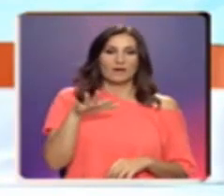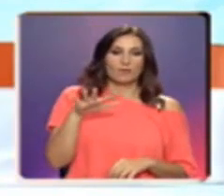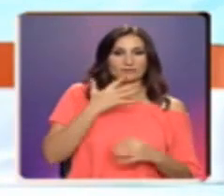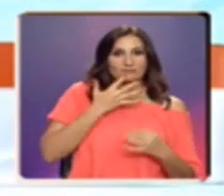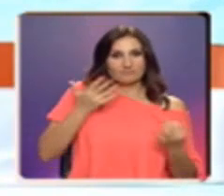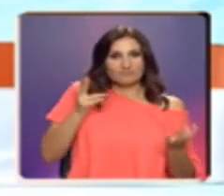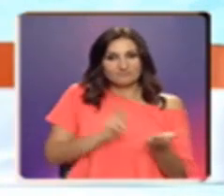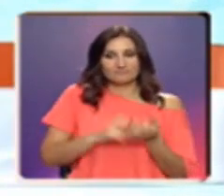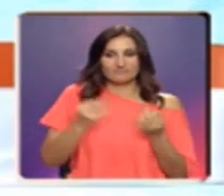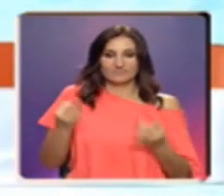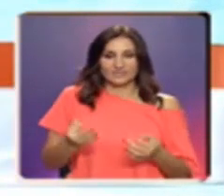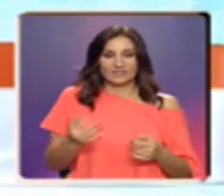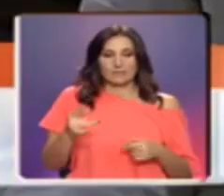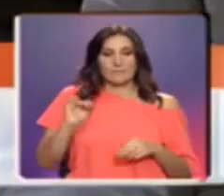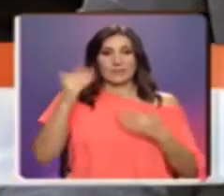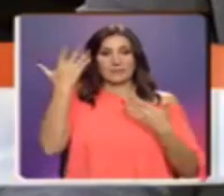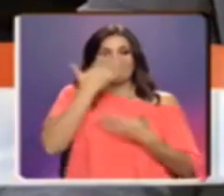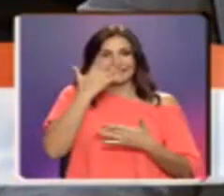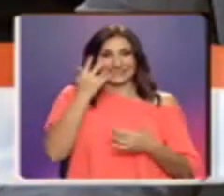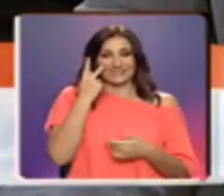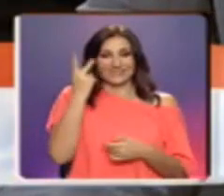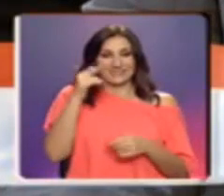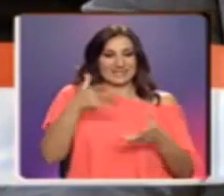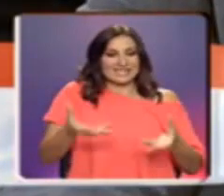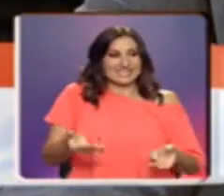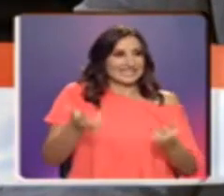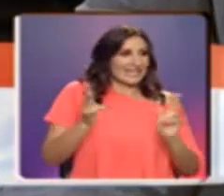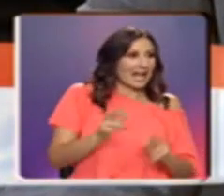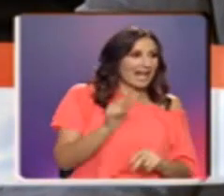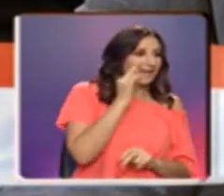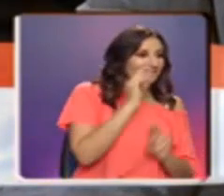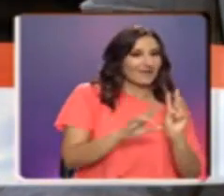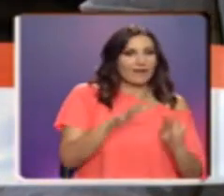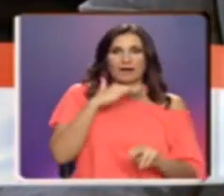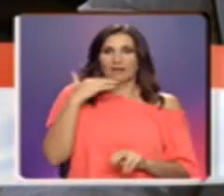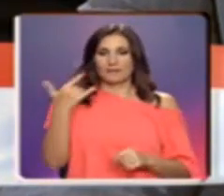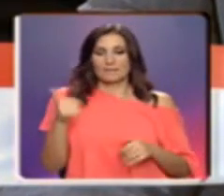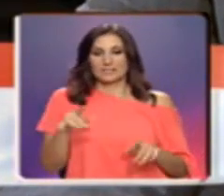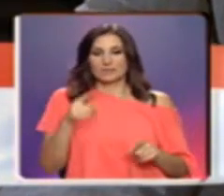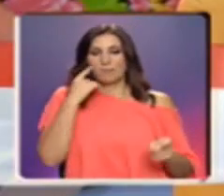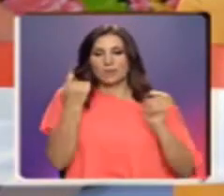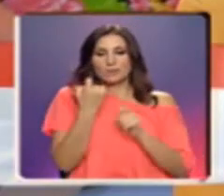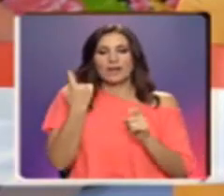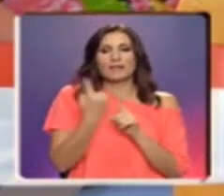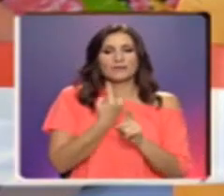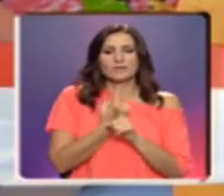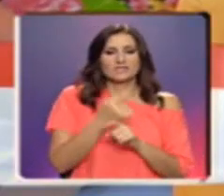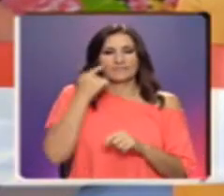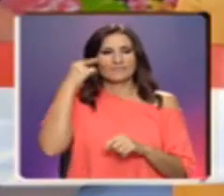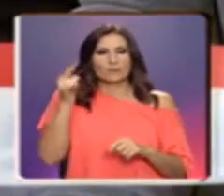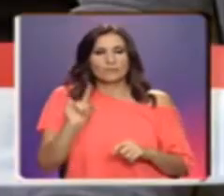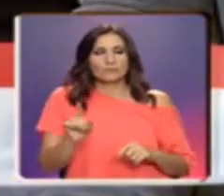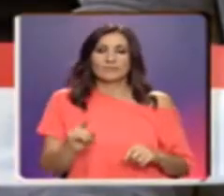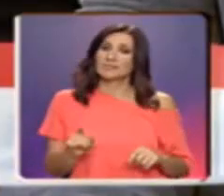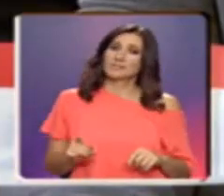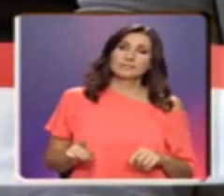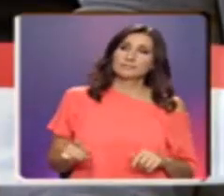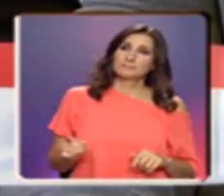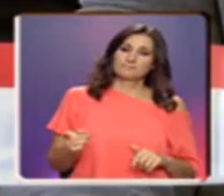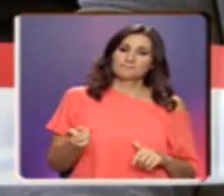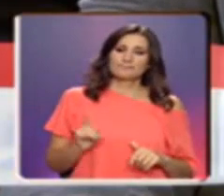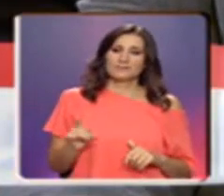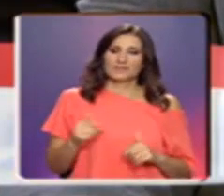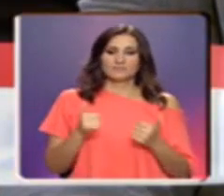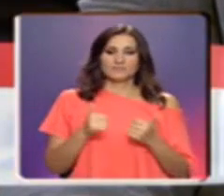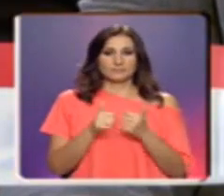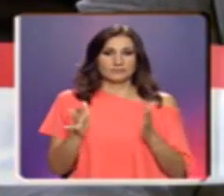realmente tinha passado os meus primeiros dias, a sala, foi engraçado. Mas ia à procura de alguma coisa nessa viagem? Não, ia, eu acho que